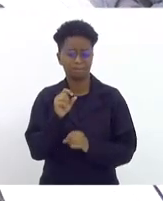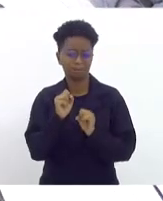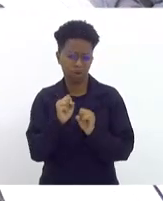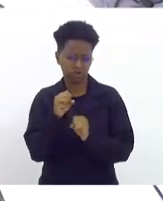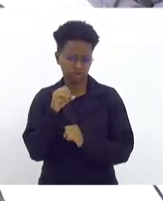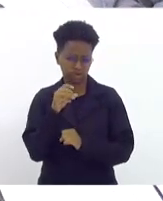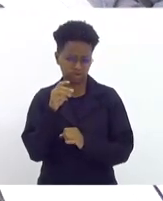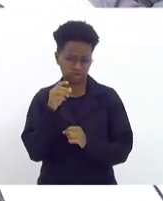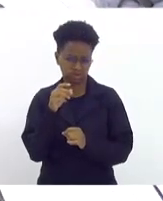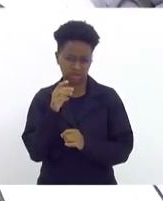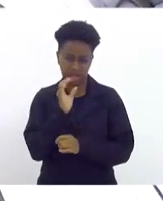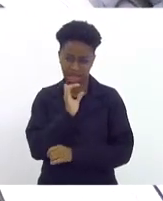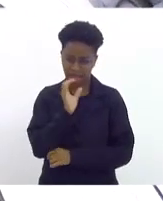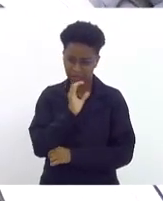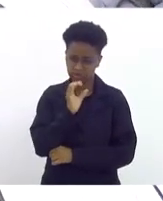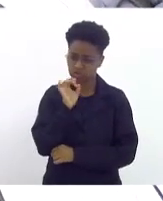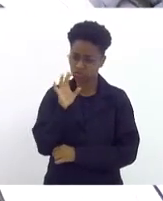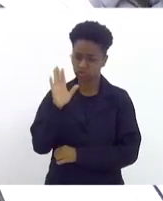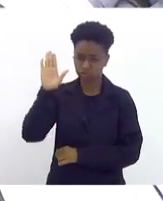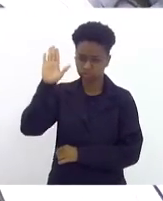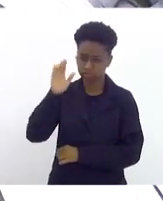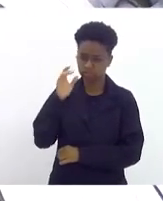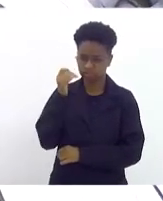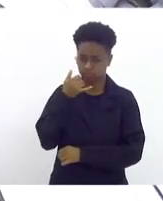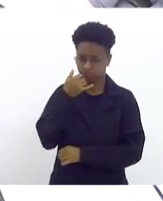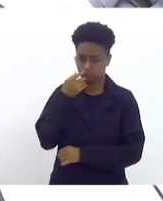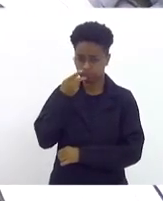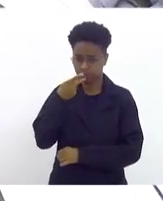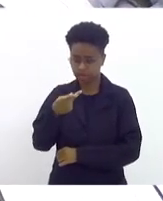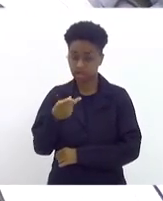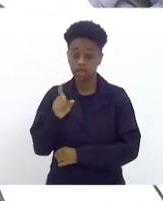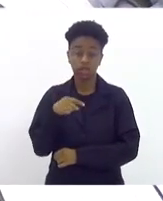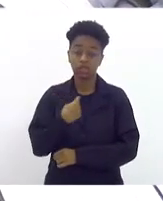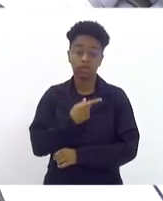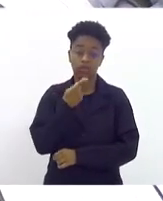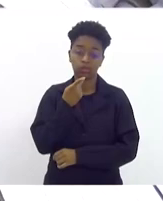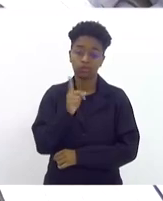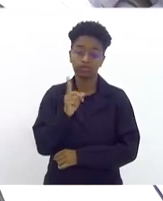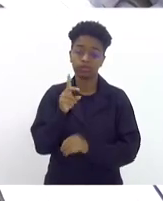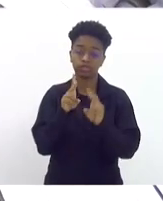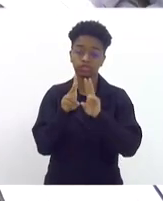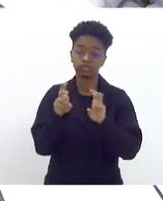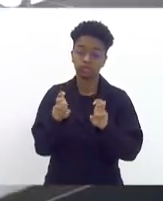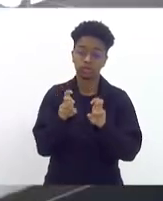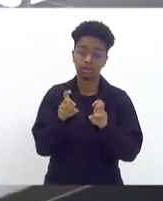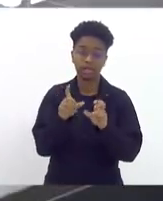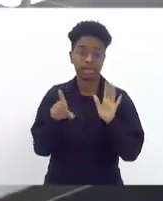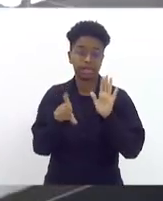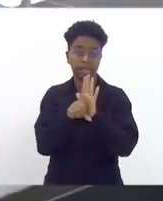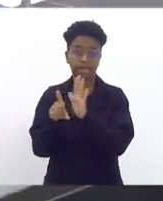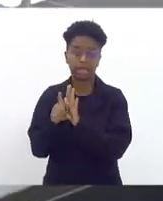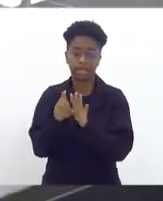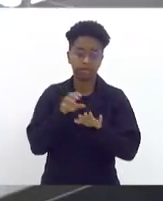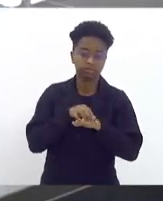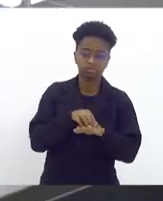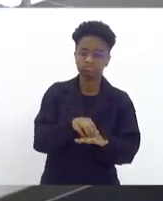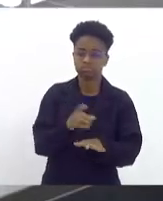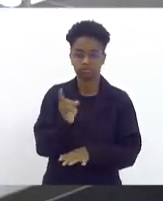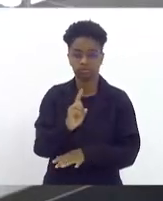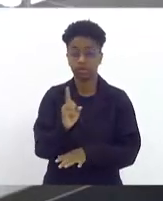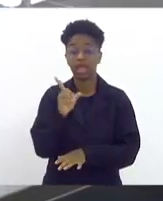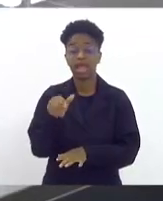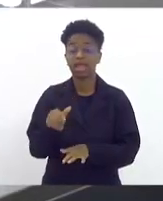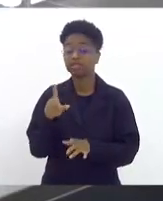me permite uma questão de ordem aqui na realidade a gente não tá fazendo menção aqui a legislar sobre trânsito é uma questão mais tributário